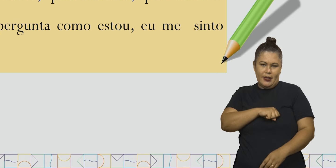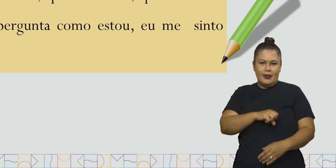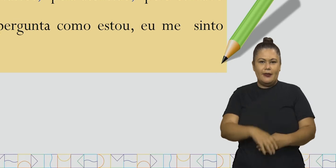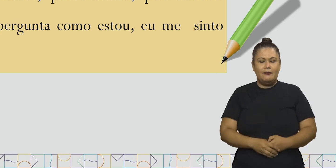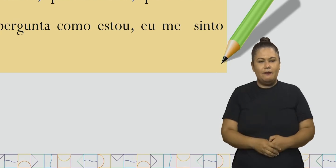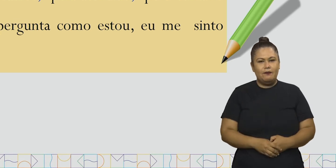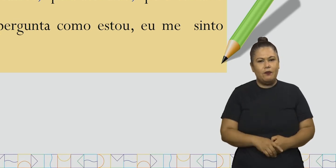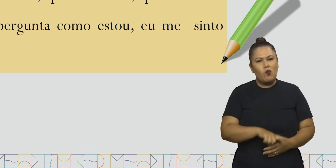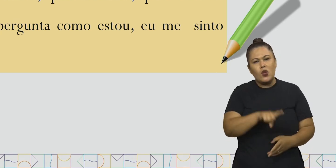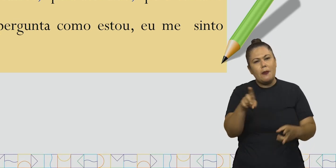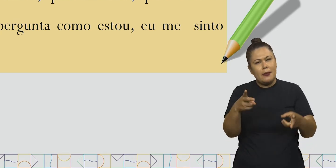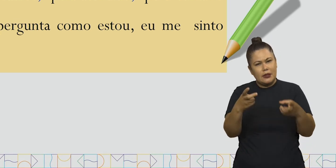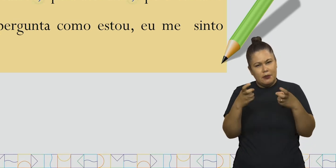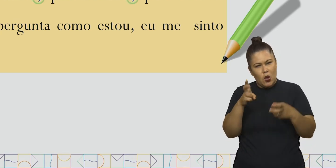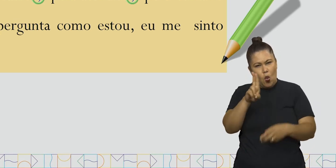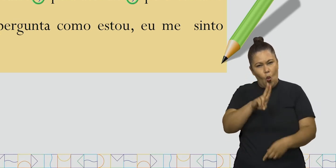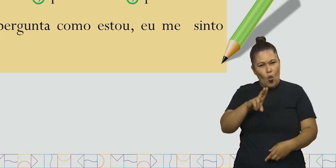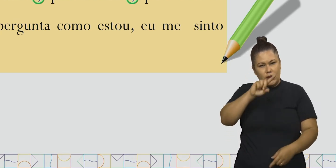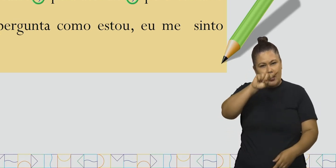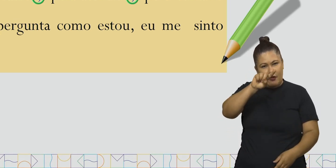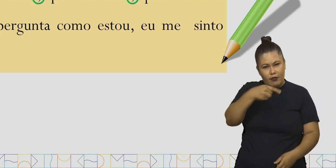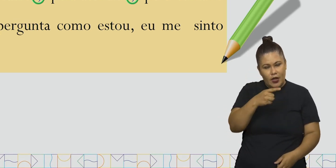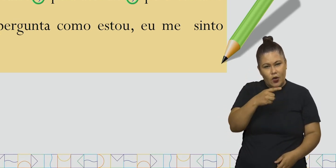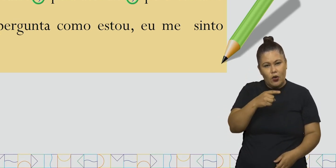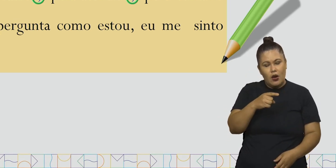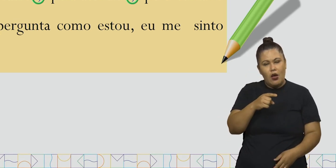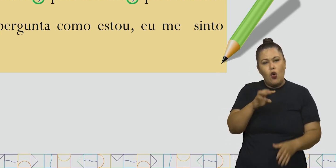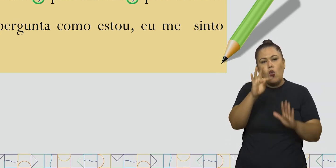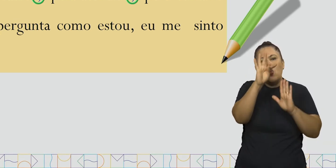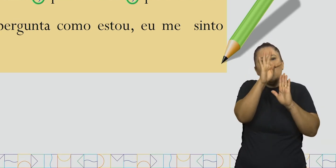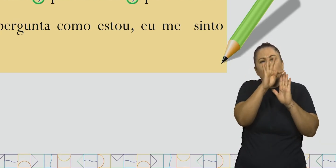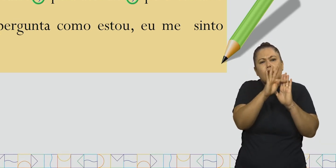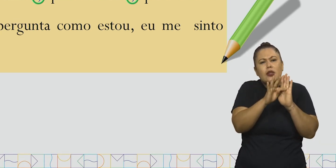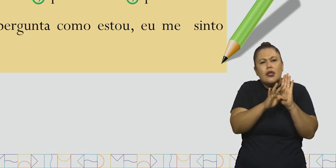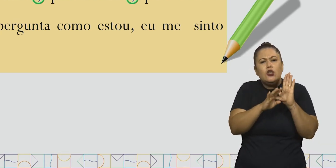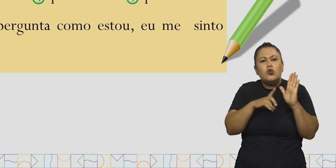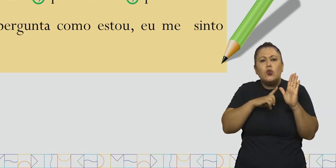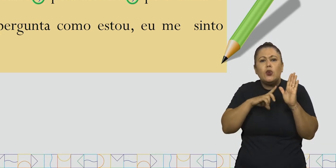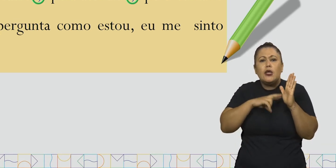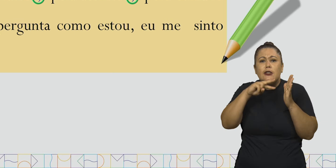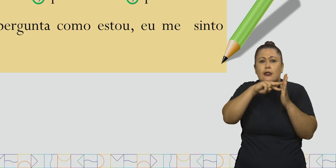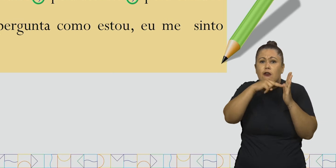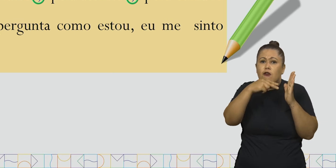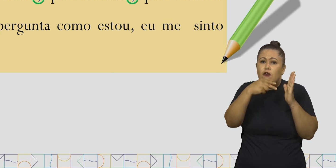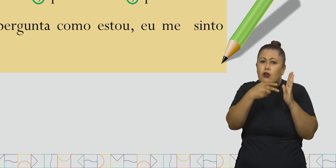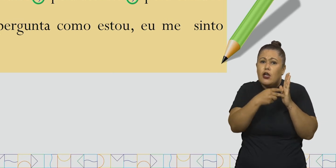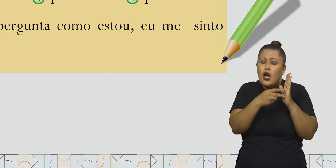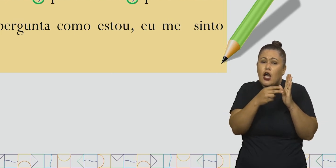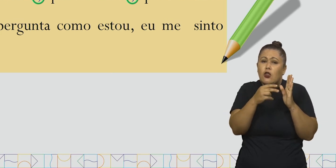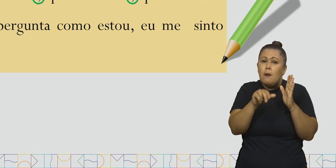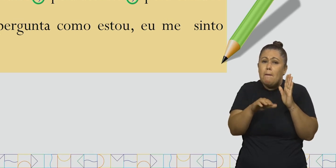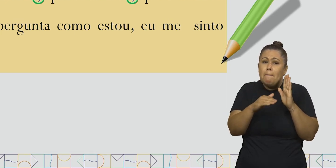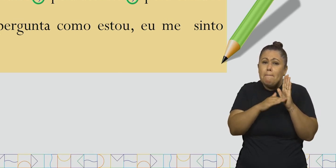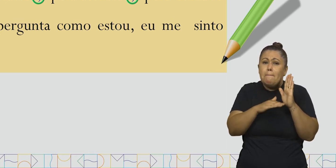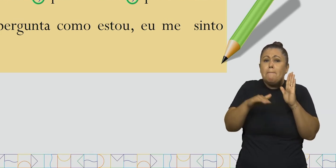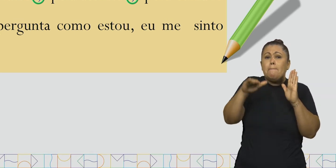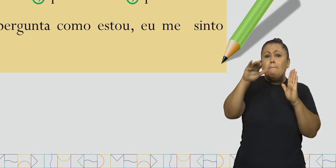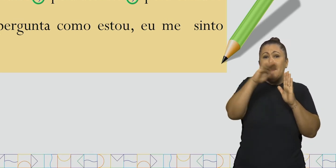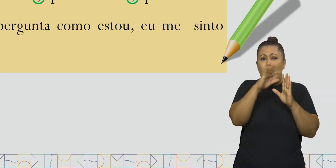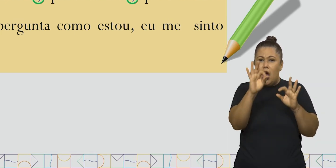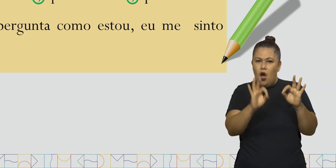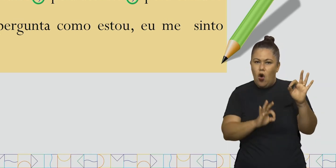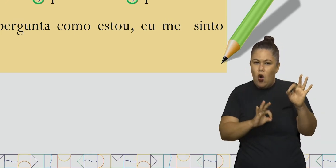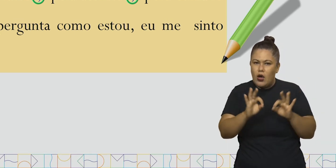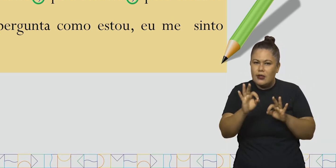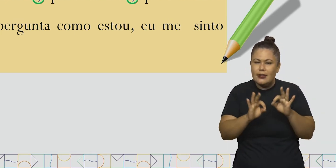amada. Viram? A vírgula deu um sentido maior à carta. Conseguiu organizar.